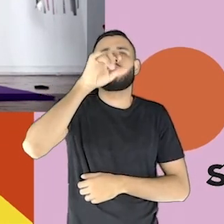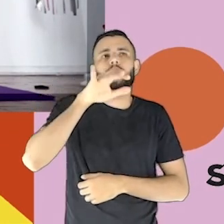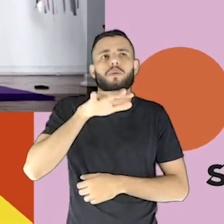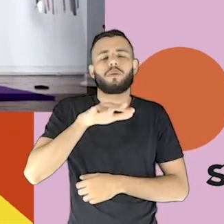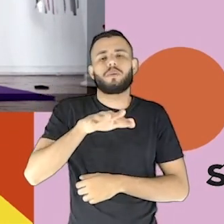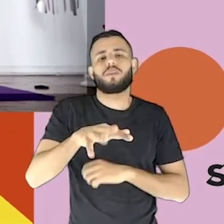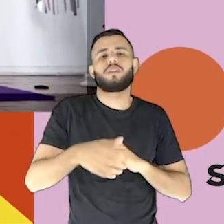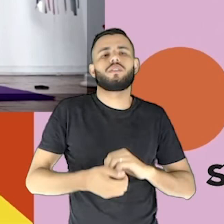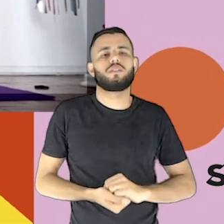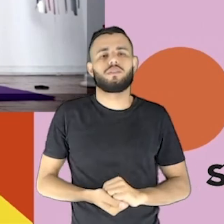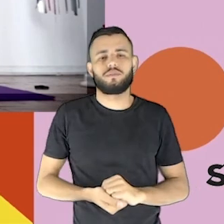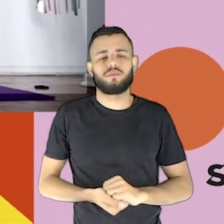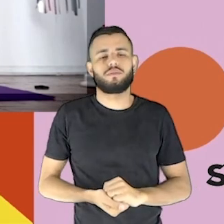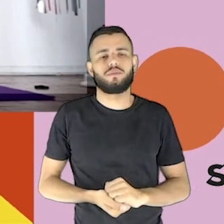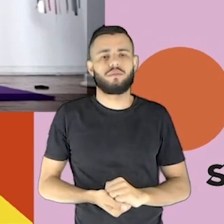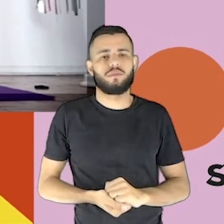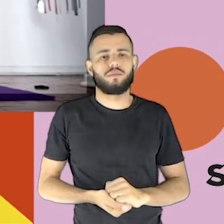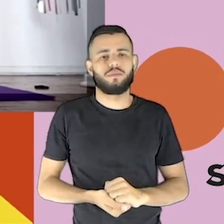chão.